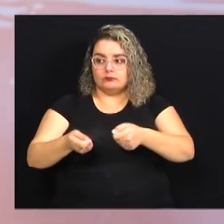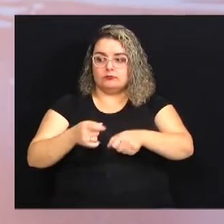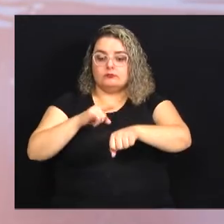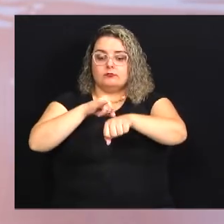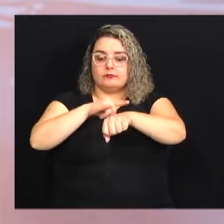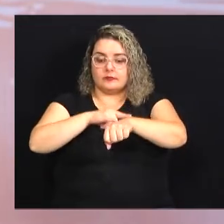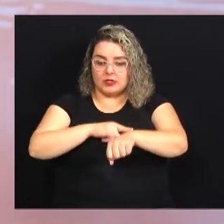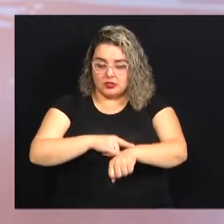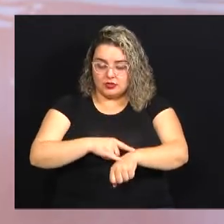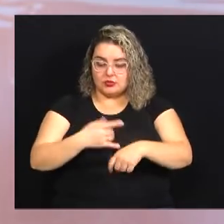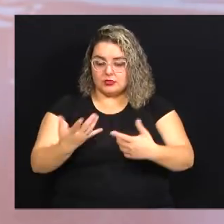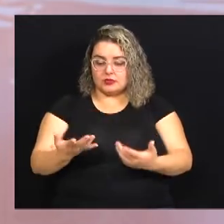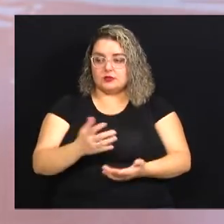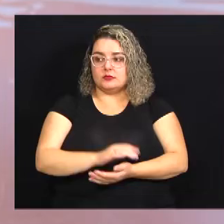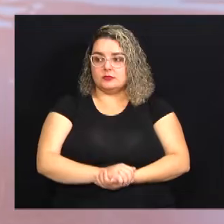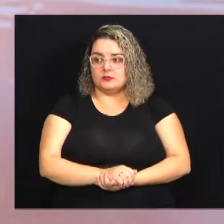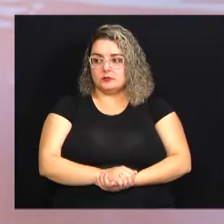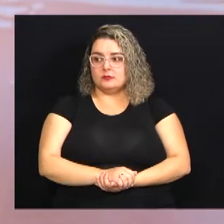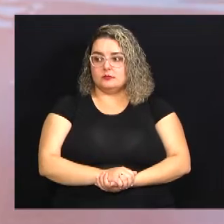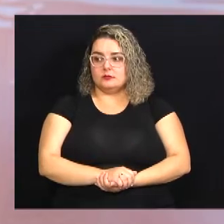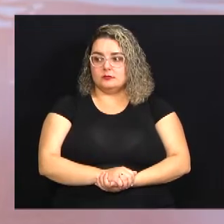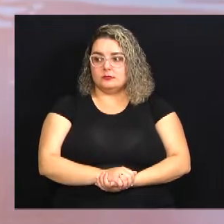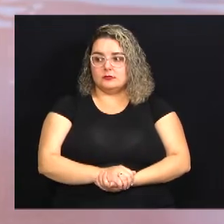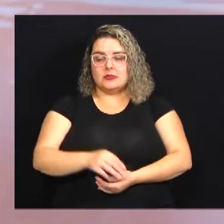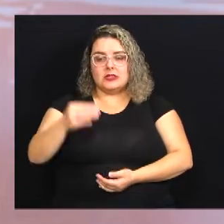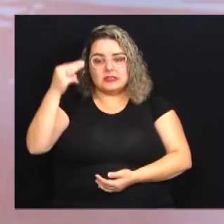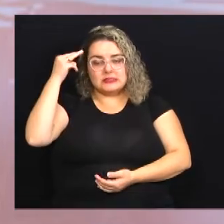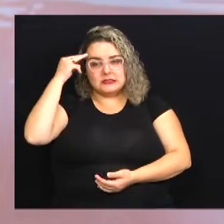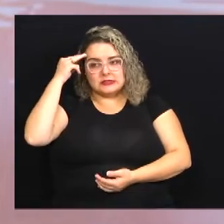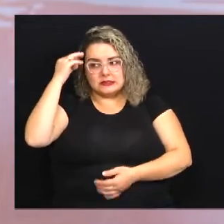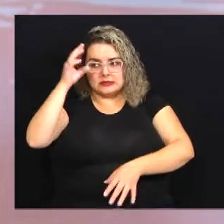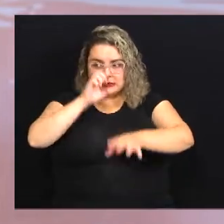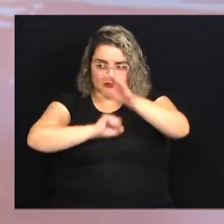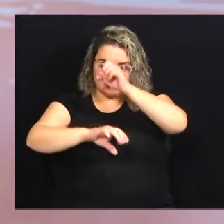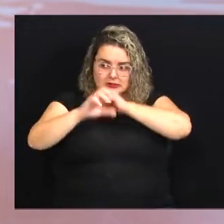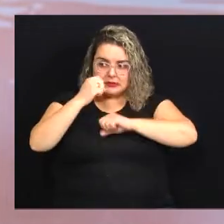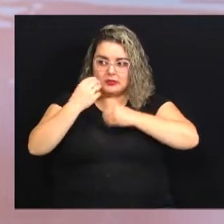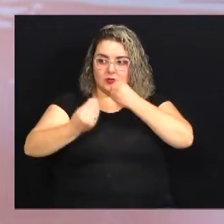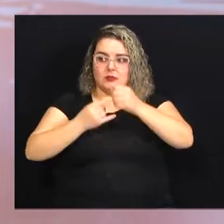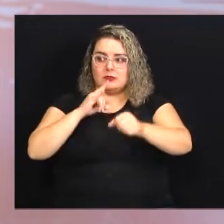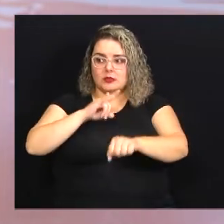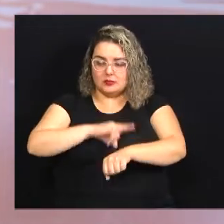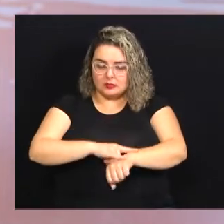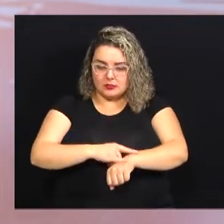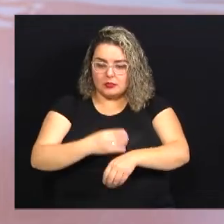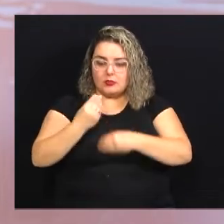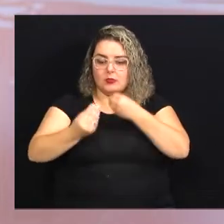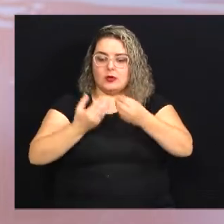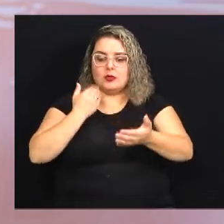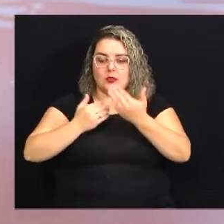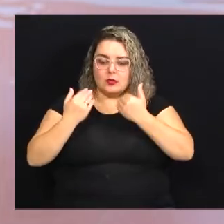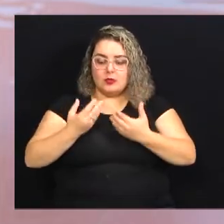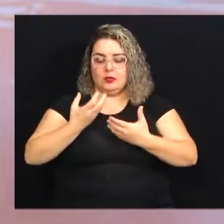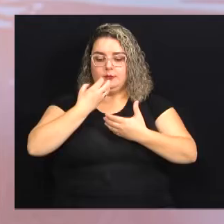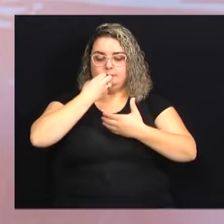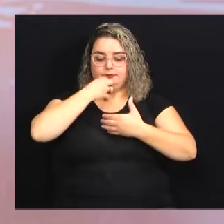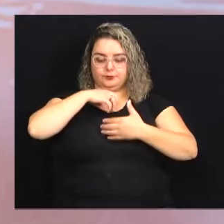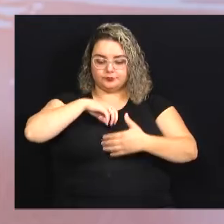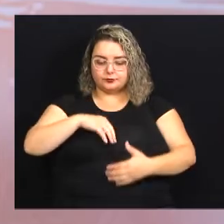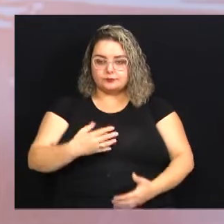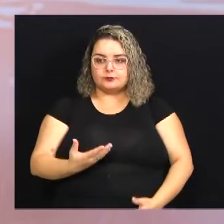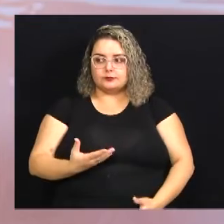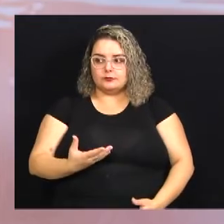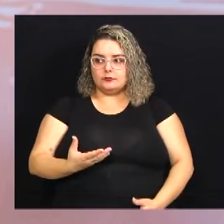ir ao banheiro. É, essa memória que ele aprendeu como ir ao banheiro, como comer, como engolir,